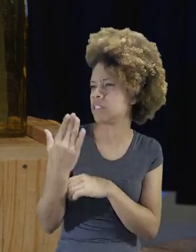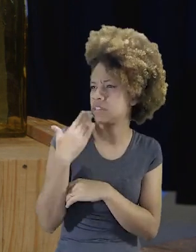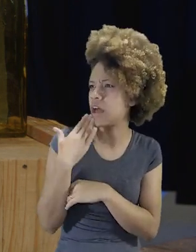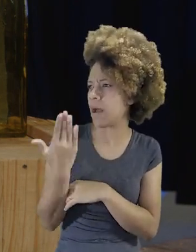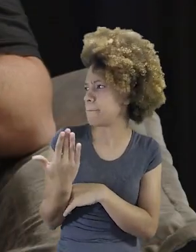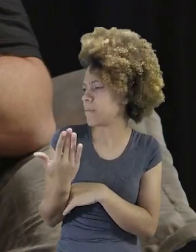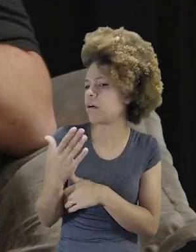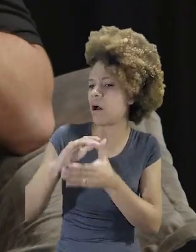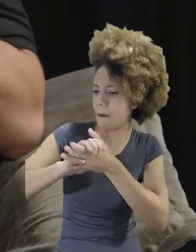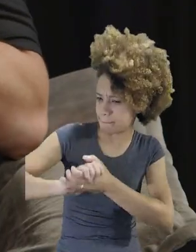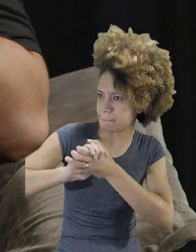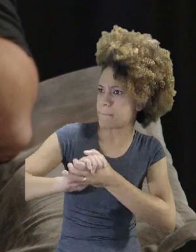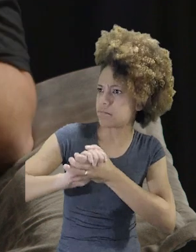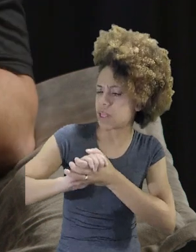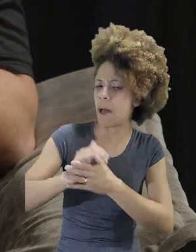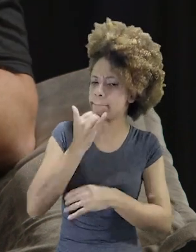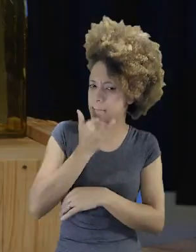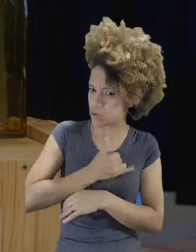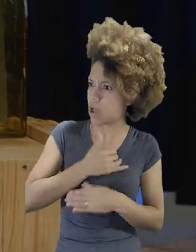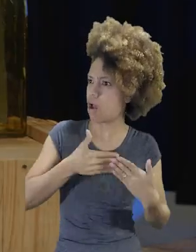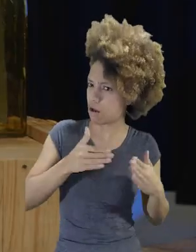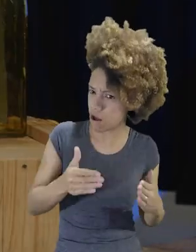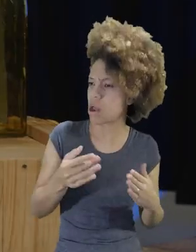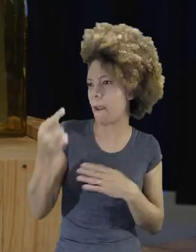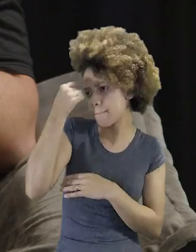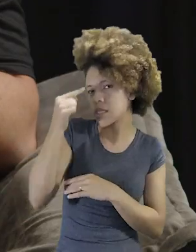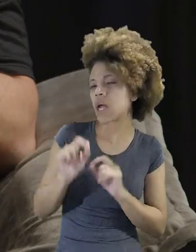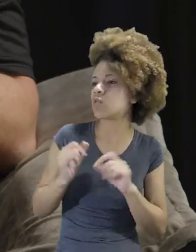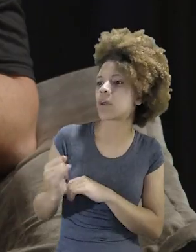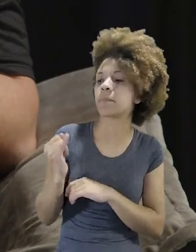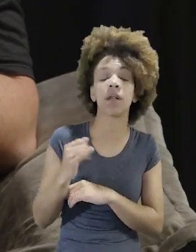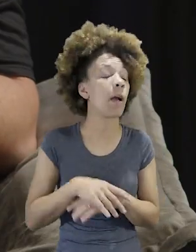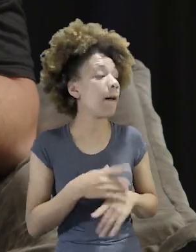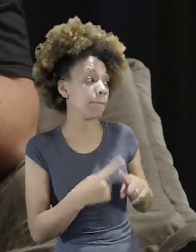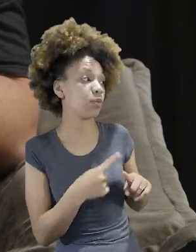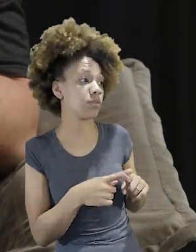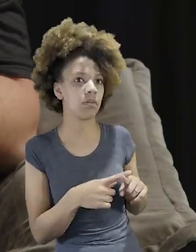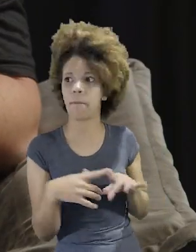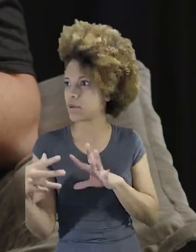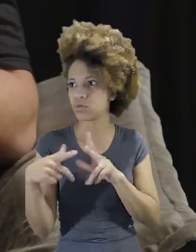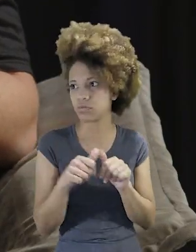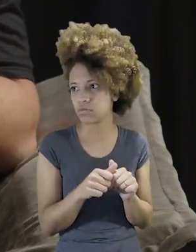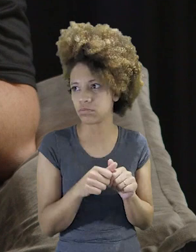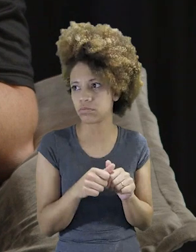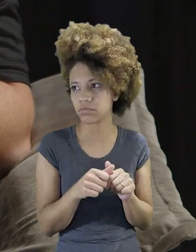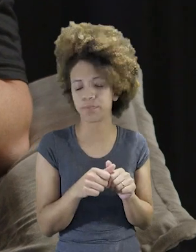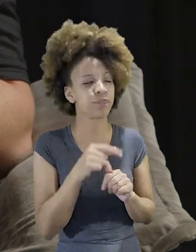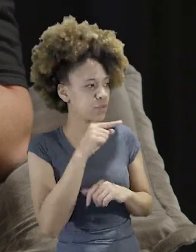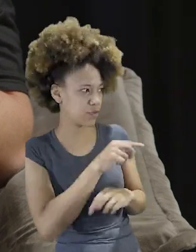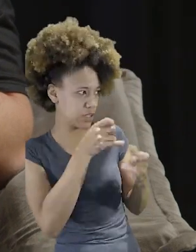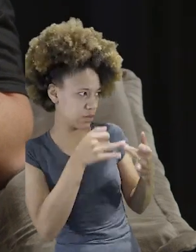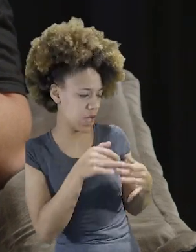e pensar não quer mais importante para todo mundo quando você tá falando do público Enem do Snoop Dog dos